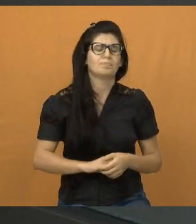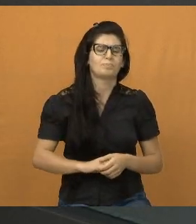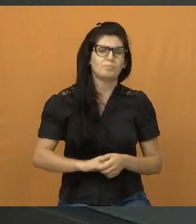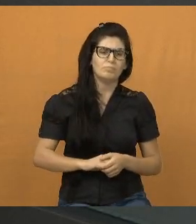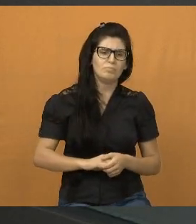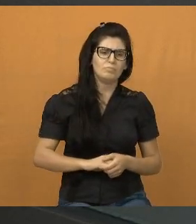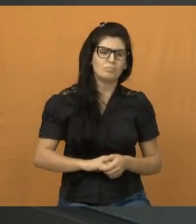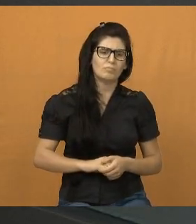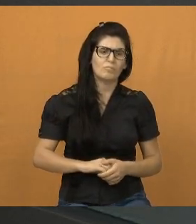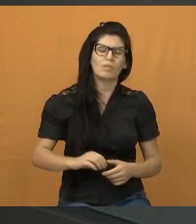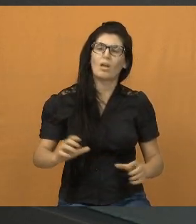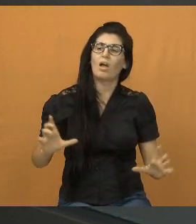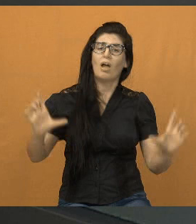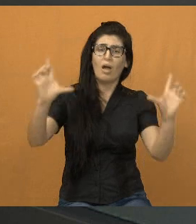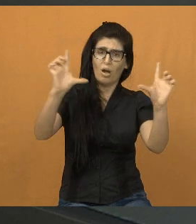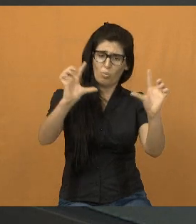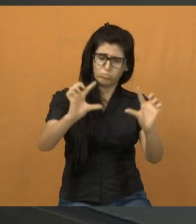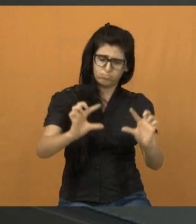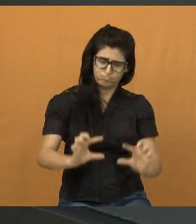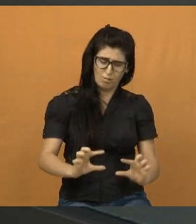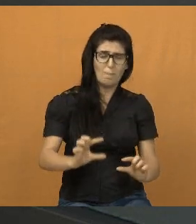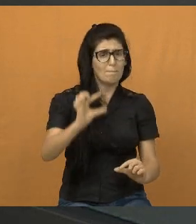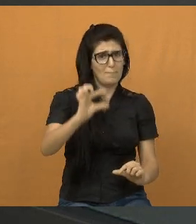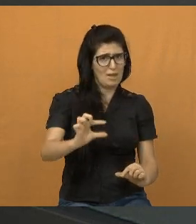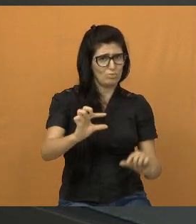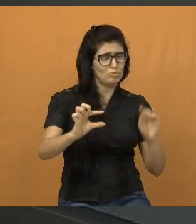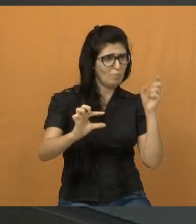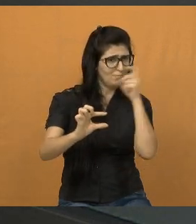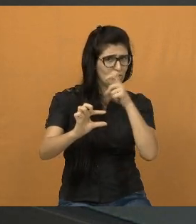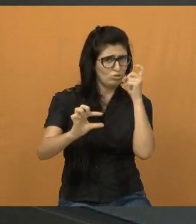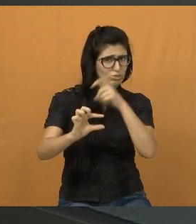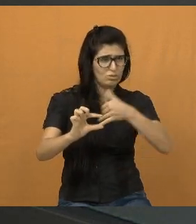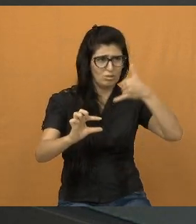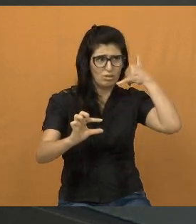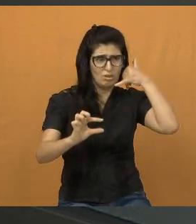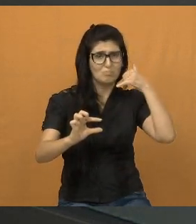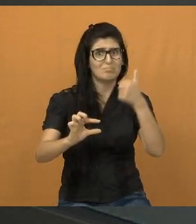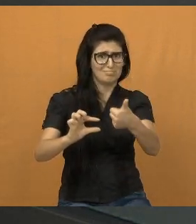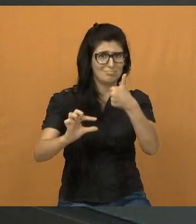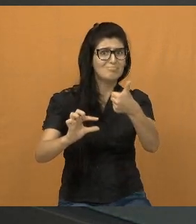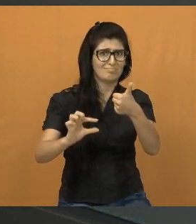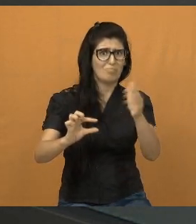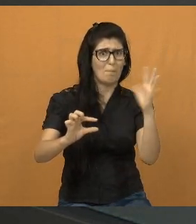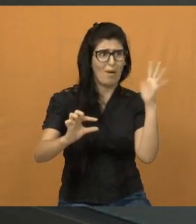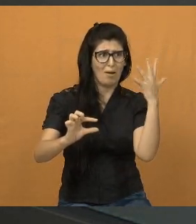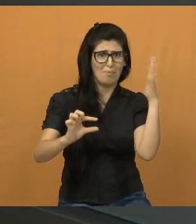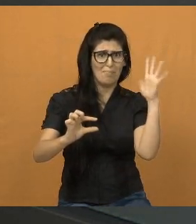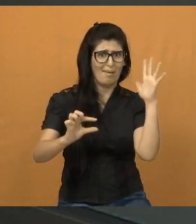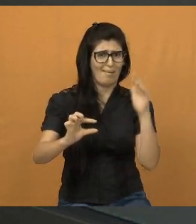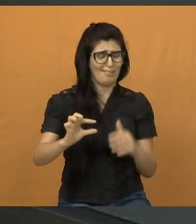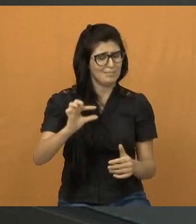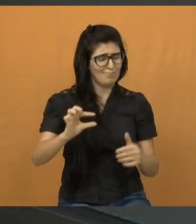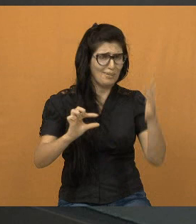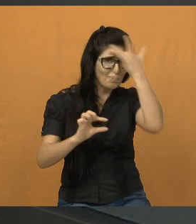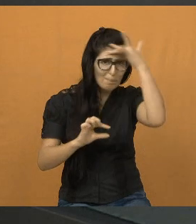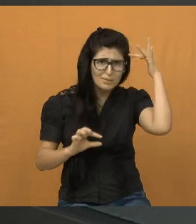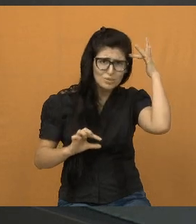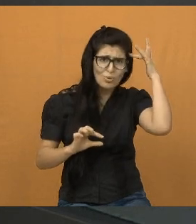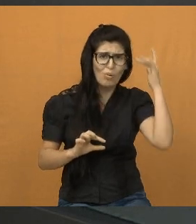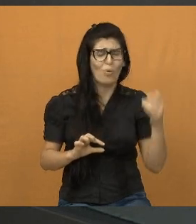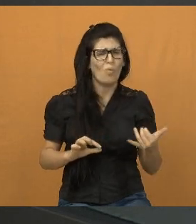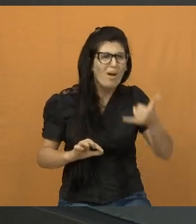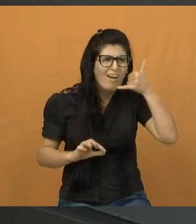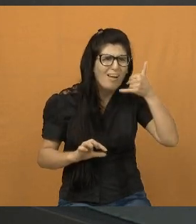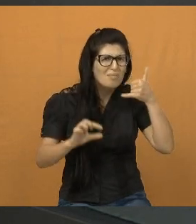número aqui, e segundo a colocação, vocês fizeram várias campanhas educativas, e eu acho isso muito legal. Mas eu